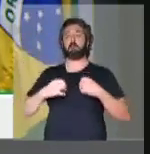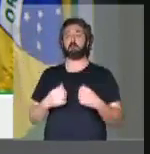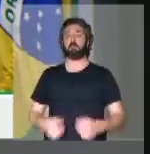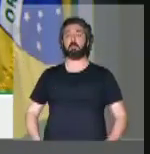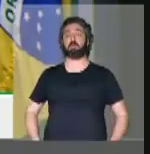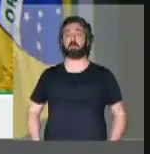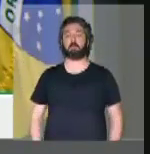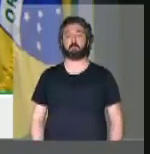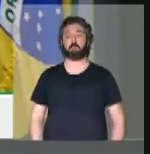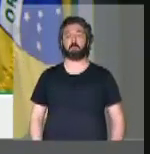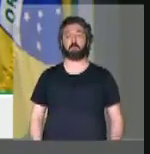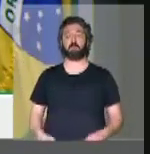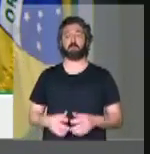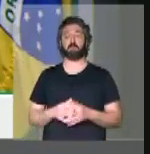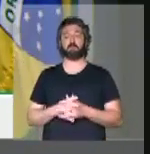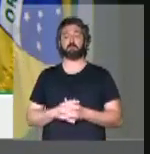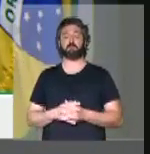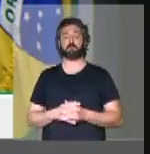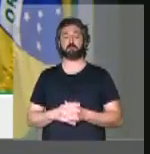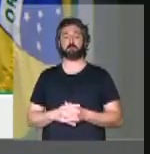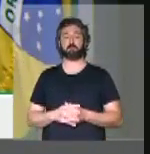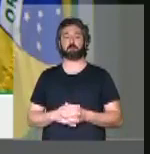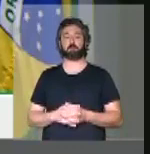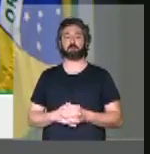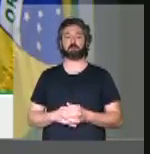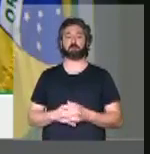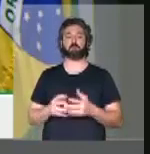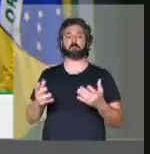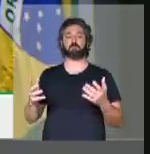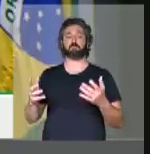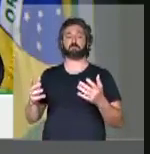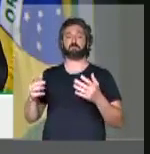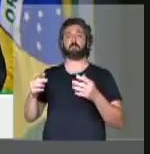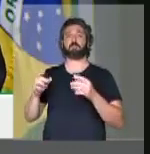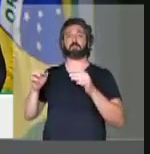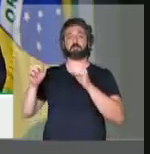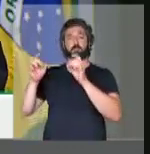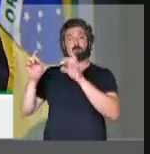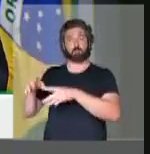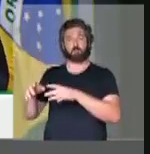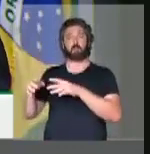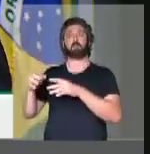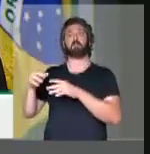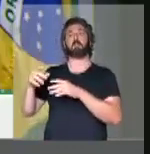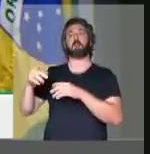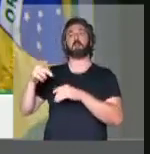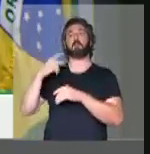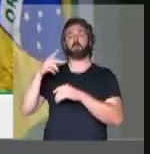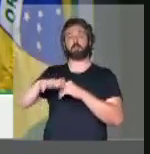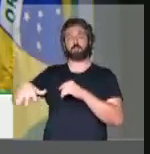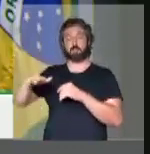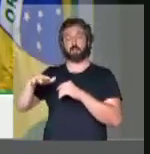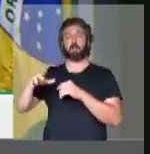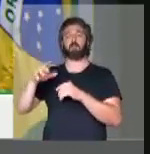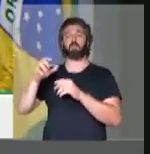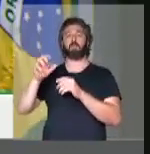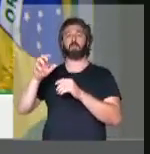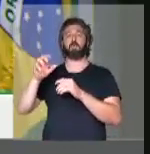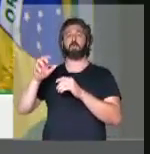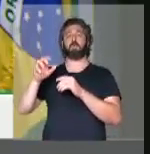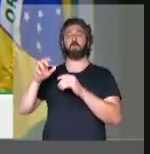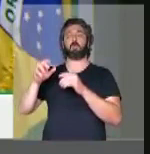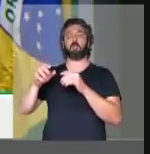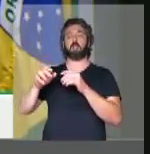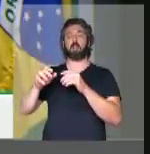de Raquel Branquinho, que deixou pela Procuradoria Jornal do Tribunal Jornal Federal uma